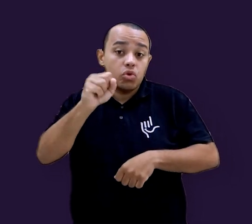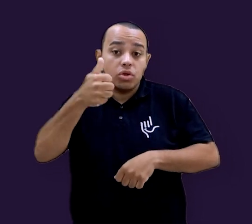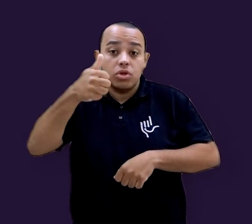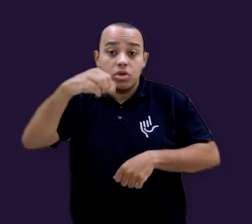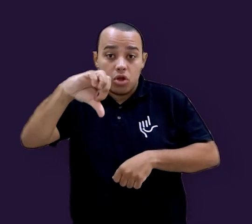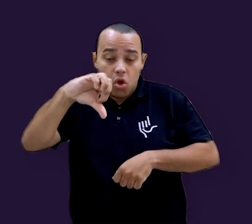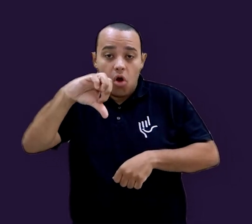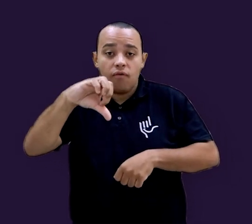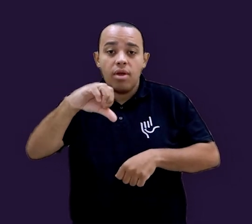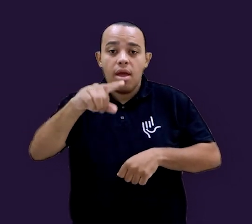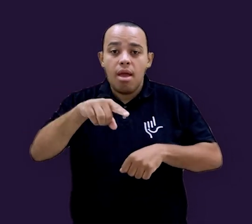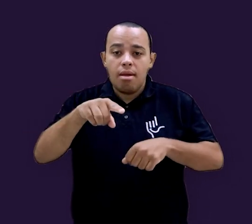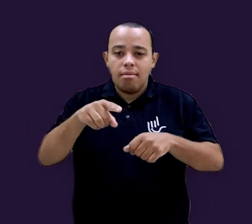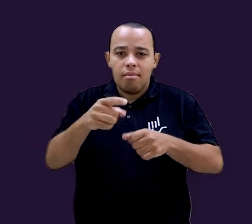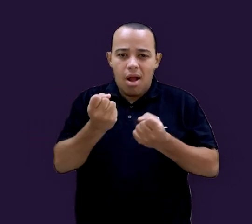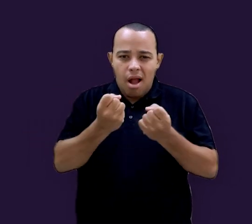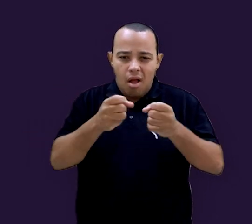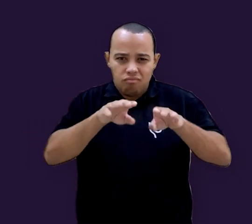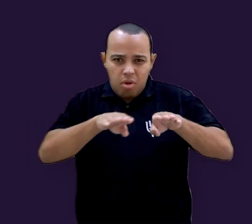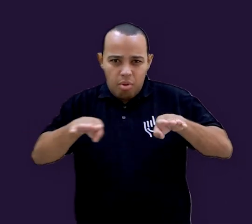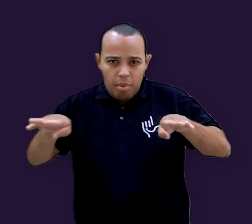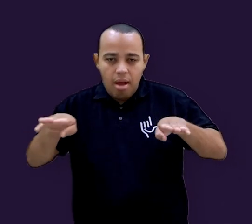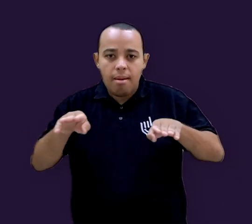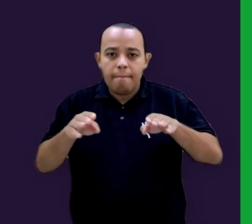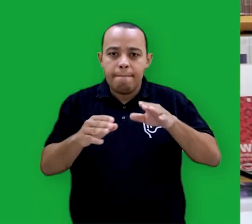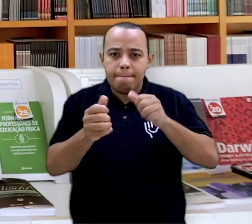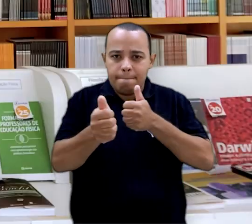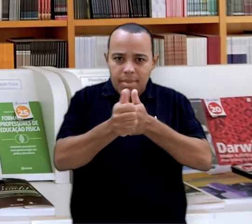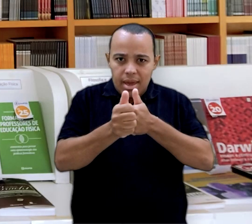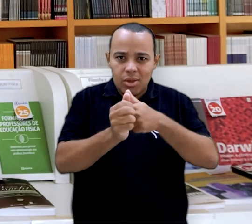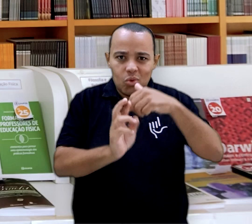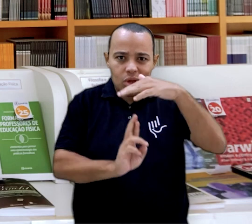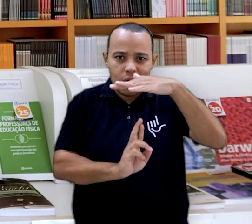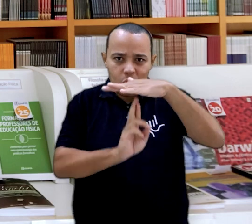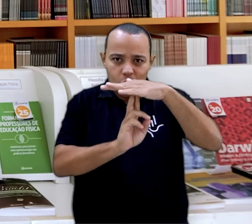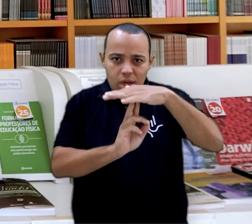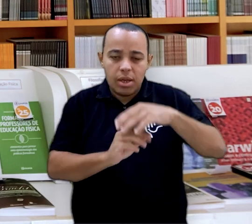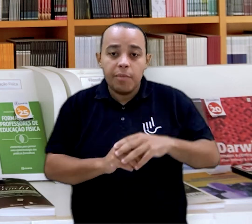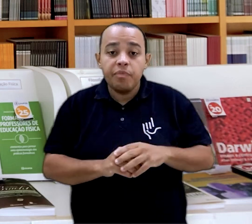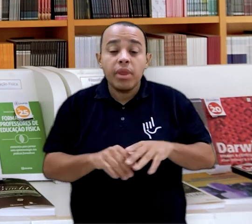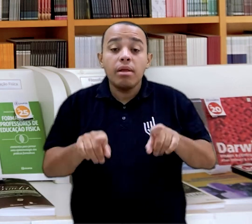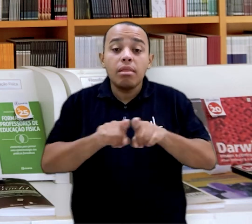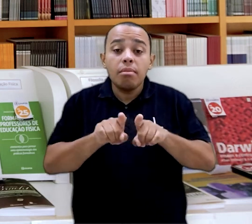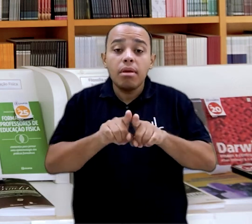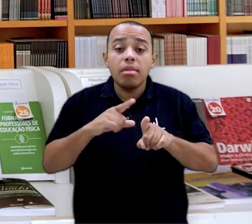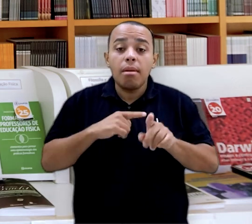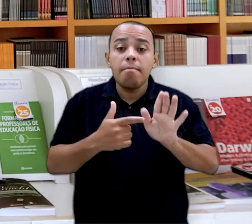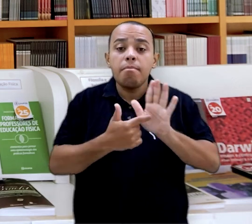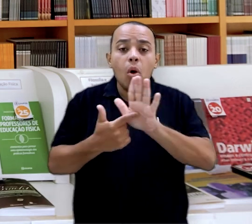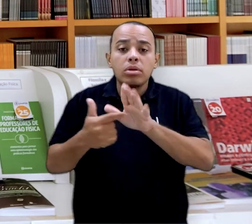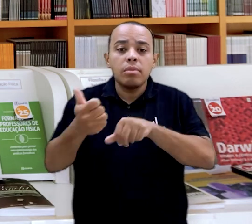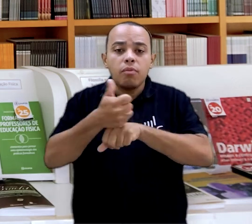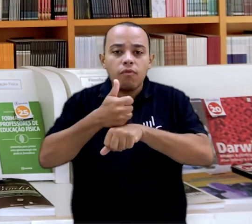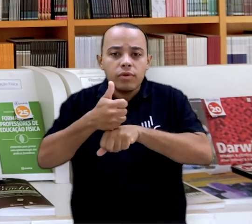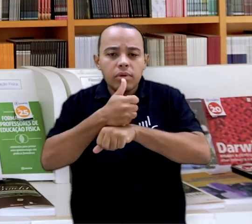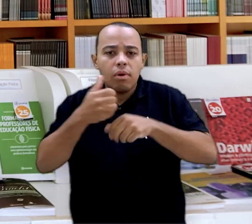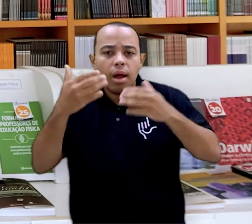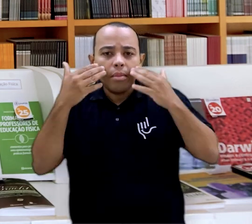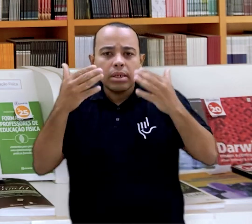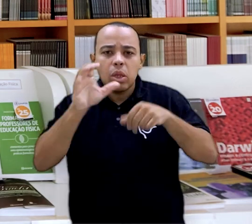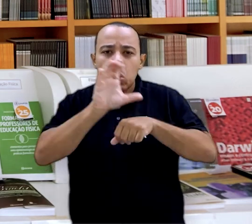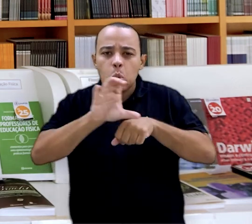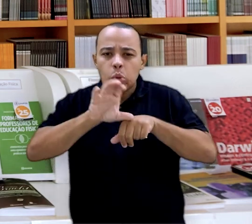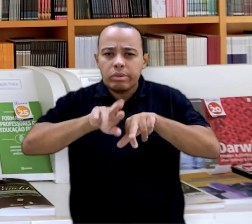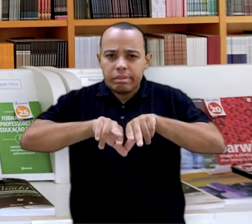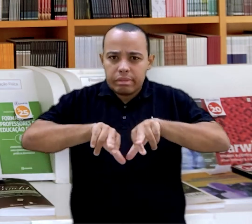18 e 19, no estacionamento da reitoria. Por último, mas não menos importante, a Mostra de Profissões, que apresenta os cursos